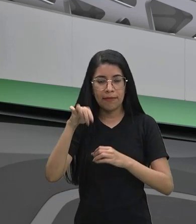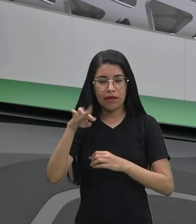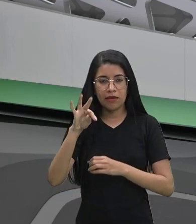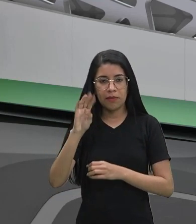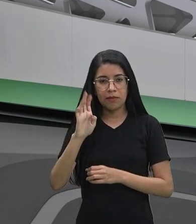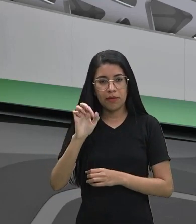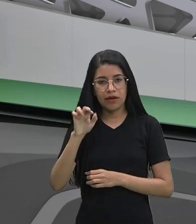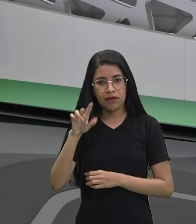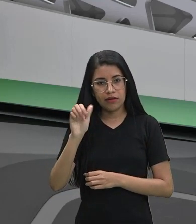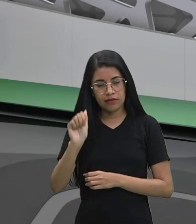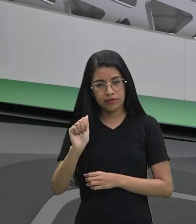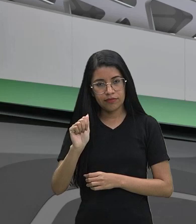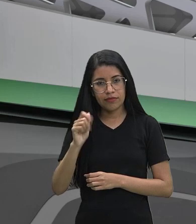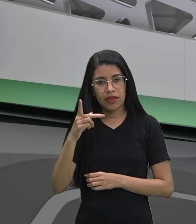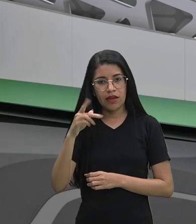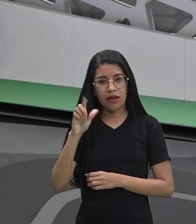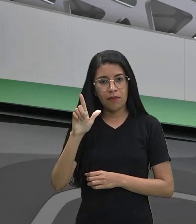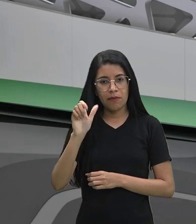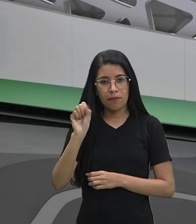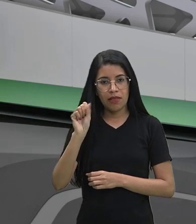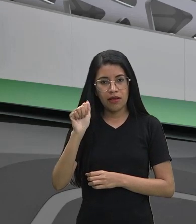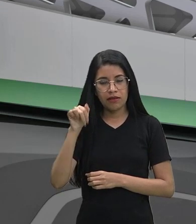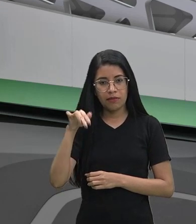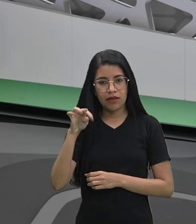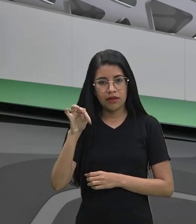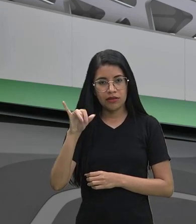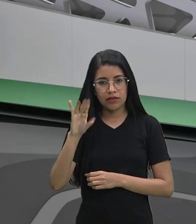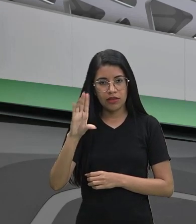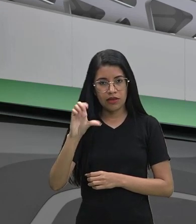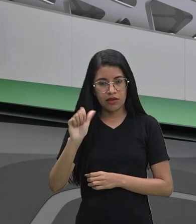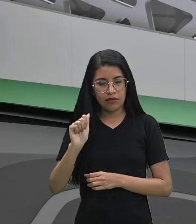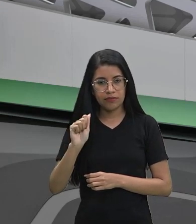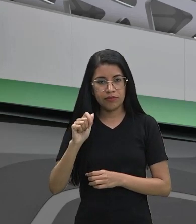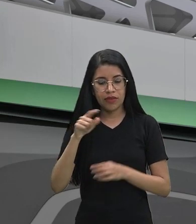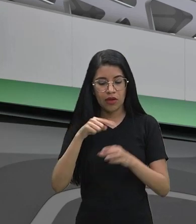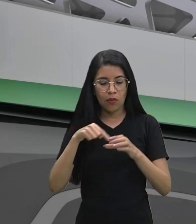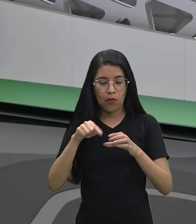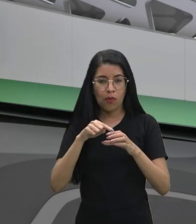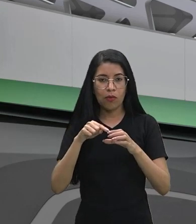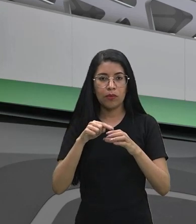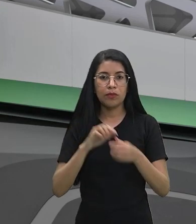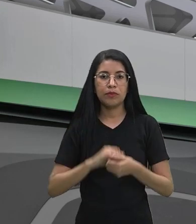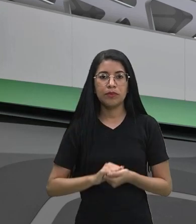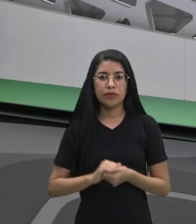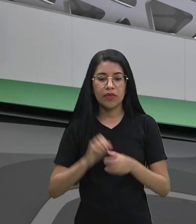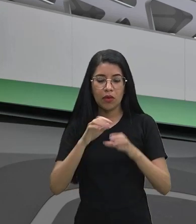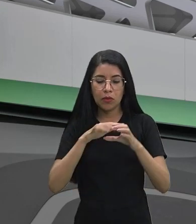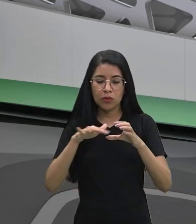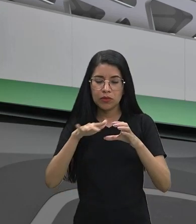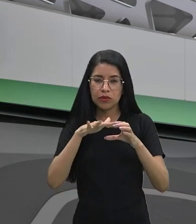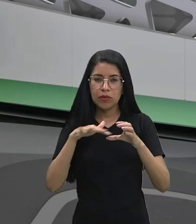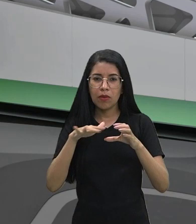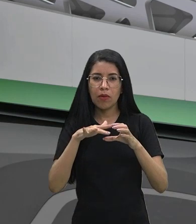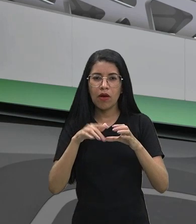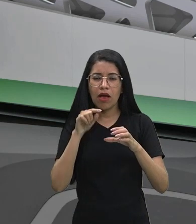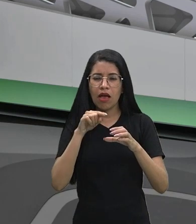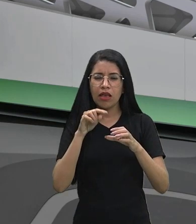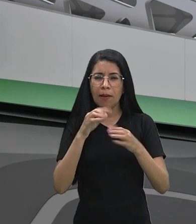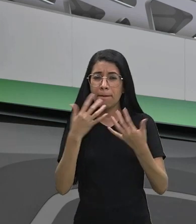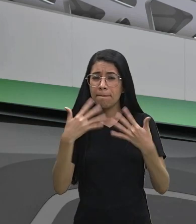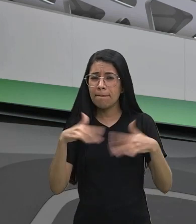célula, e no meio dela se chama citoplasma. Gente, olha a carinha dessa célula. Ela é muito mais